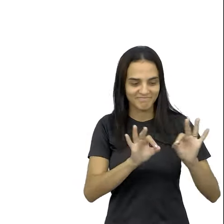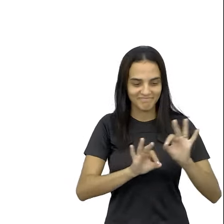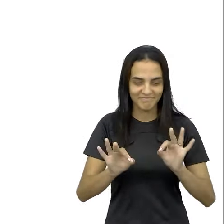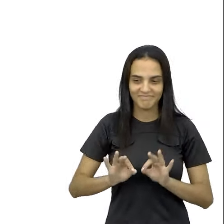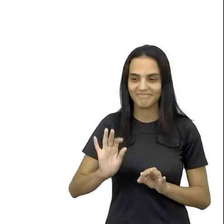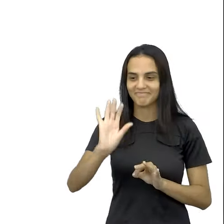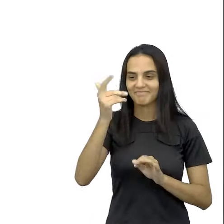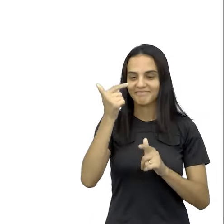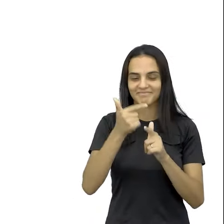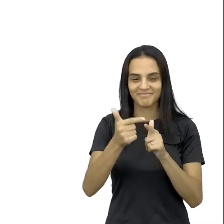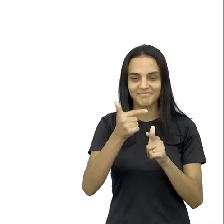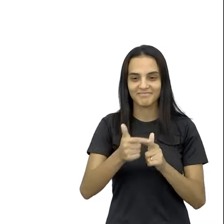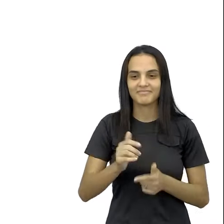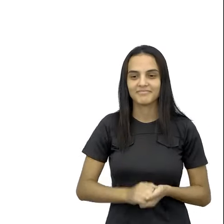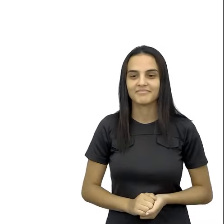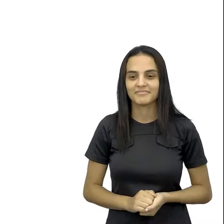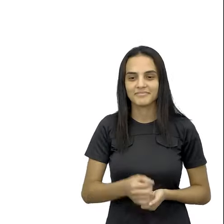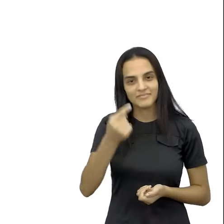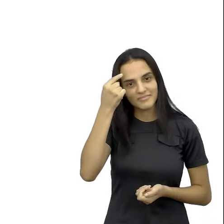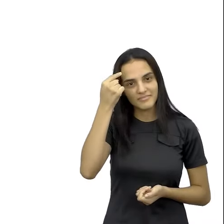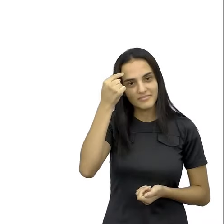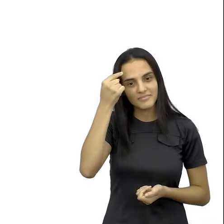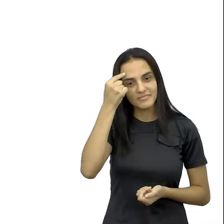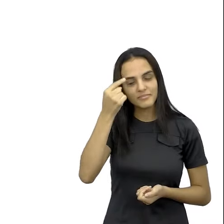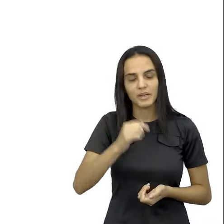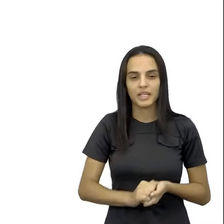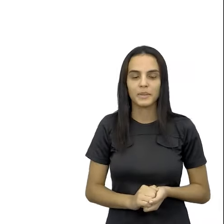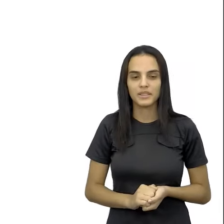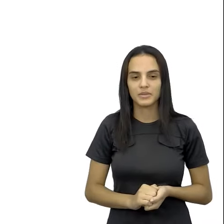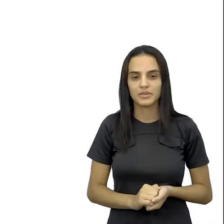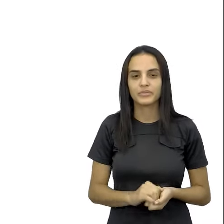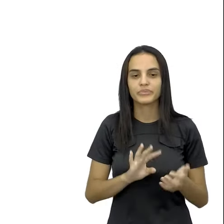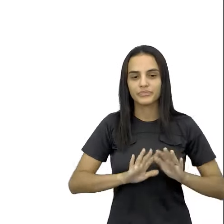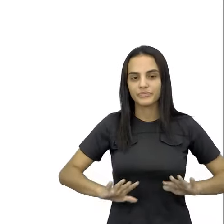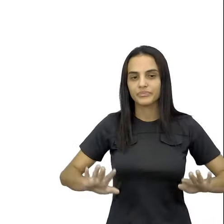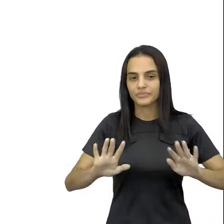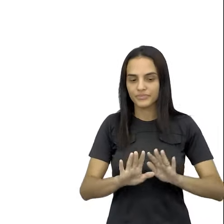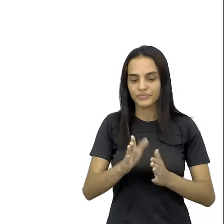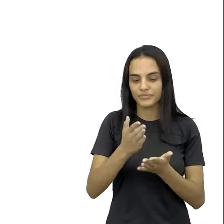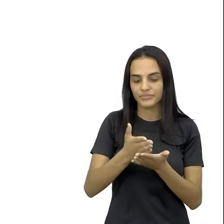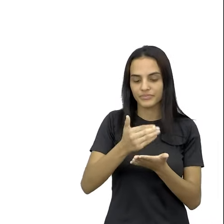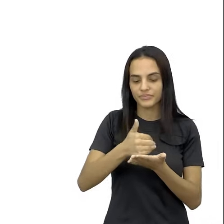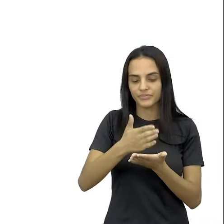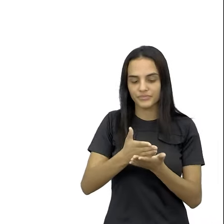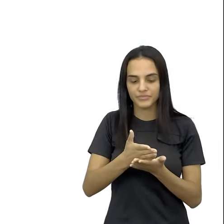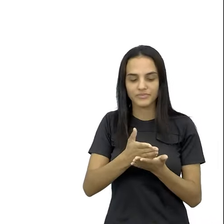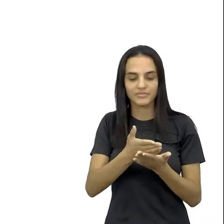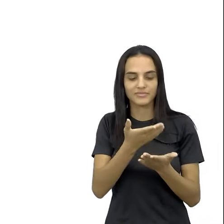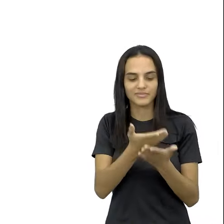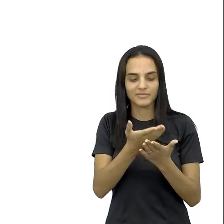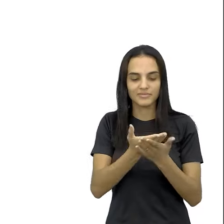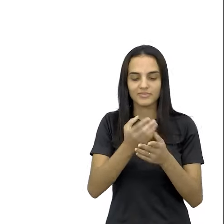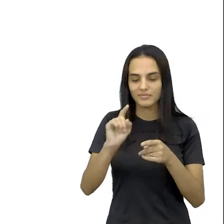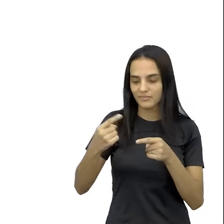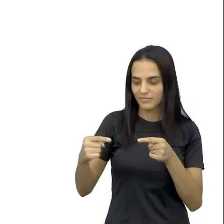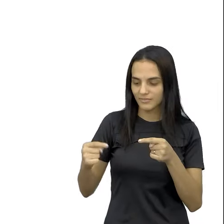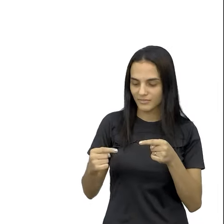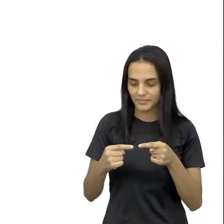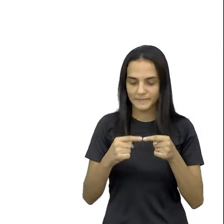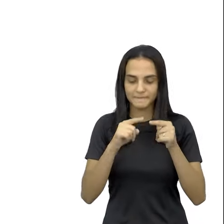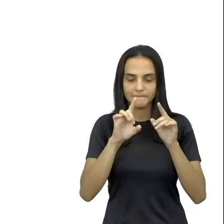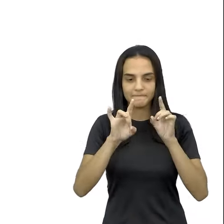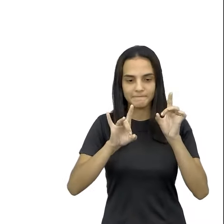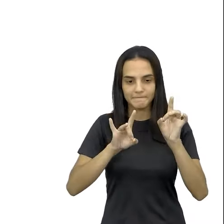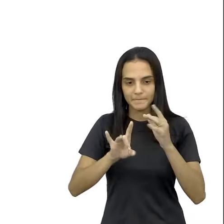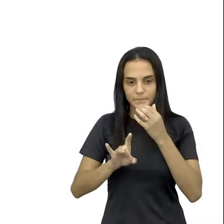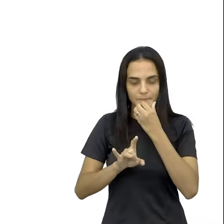situações problemas, né? E aí, pensando nisso, tudo aí dividido naquelas aulas e com os objetivos específicos de